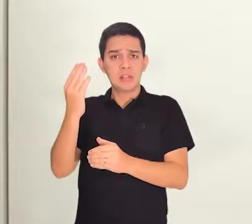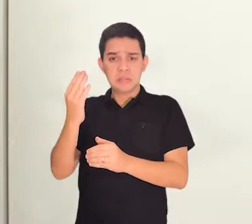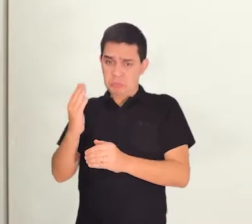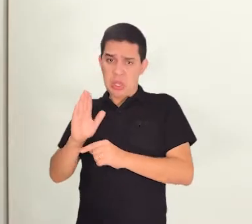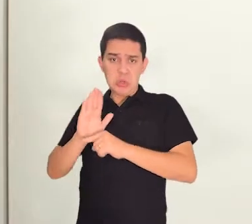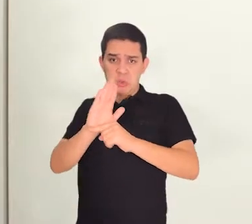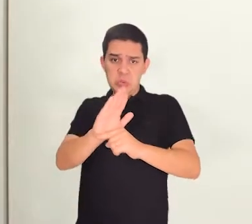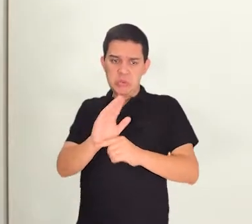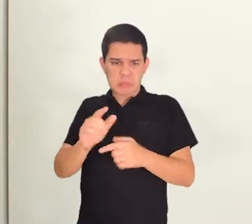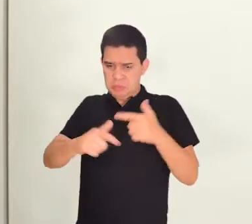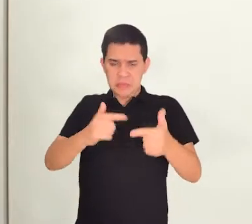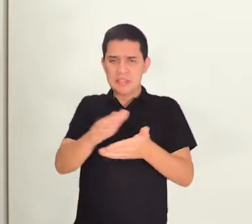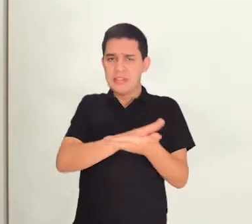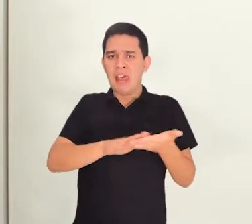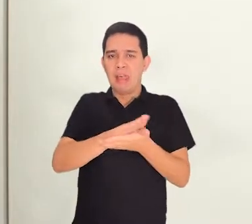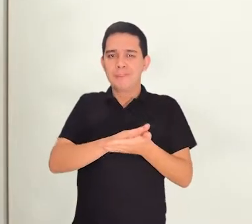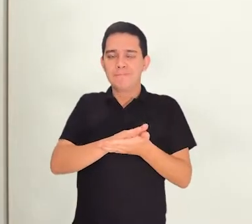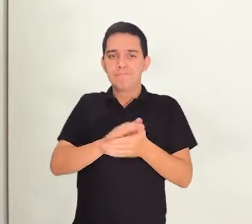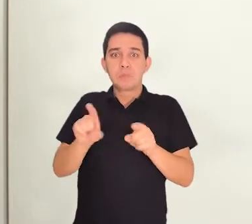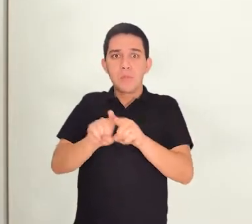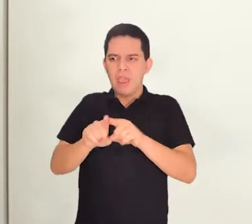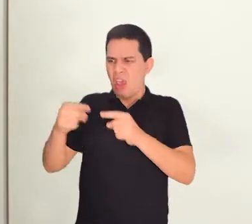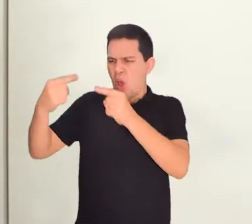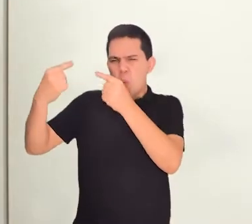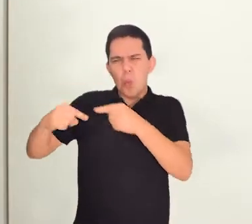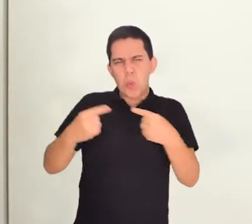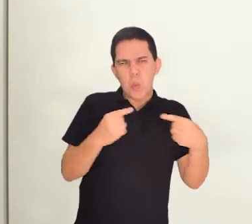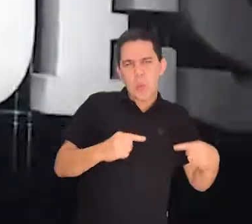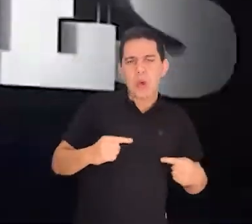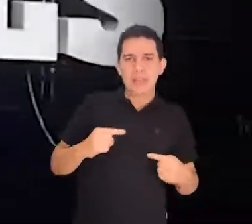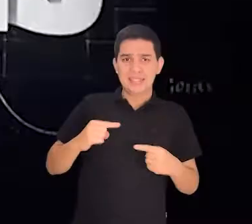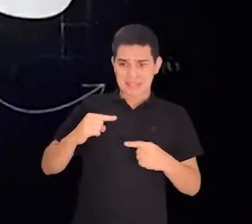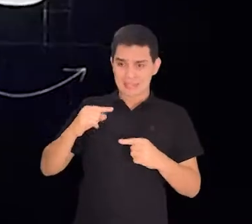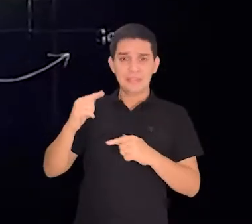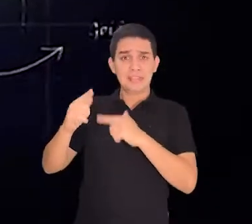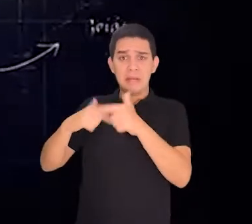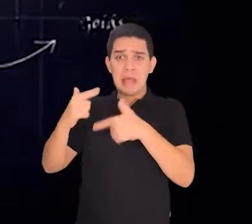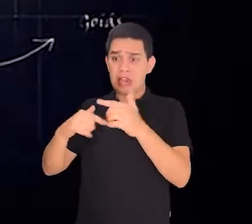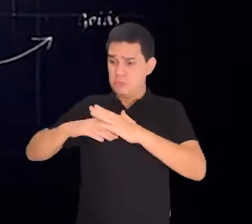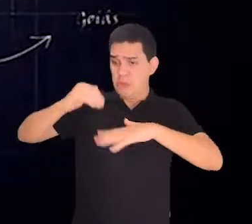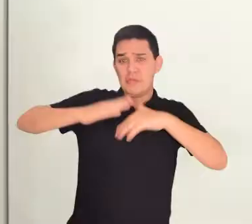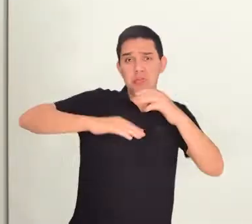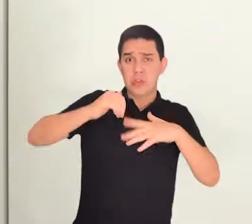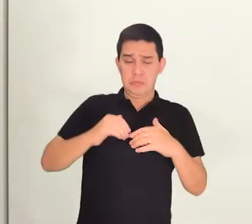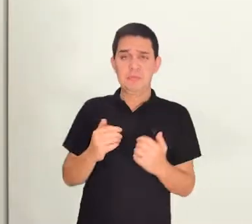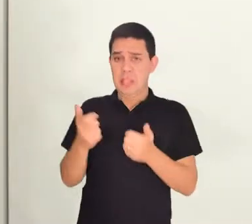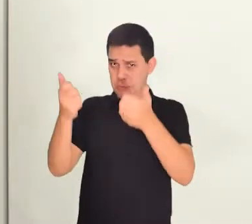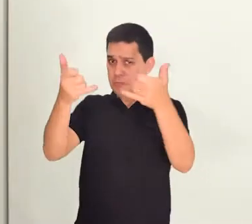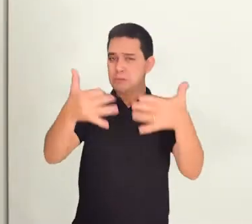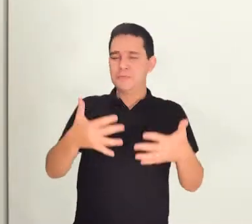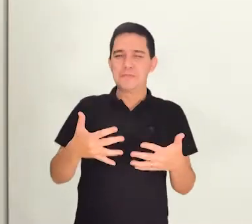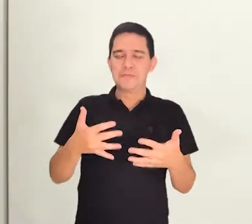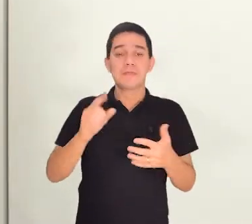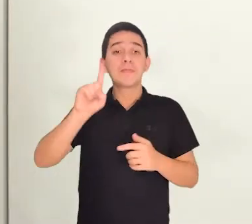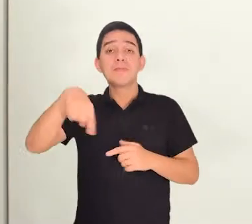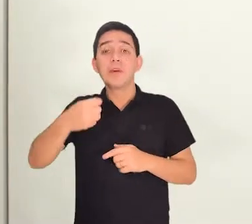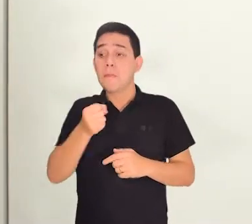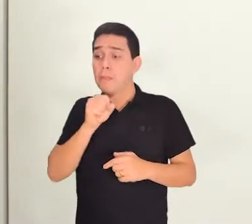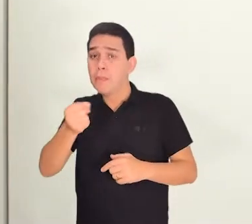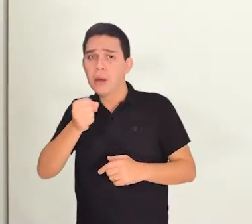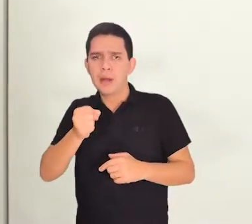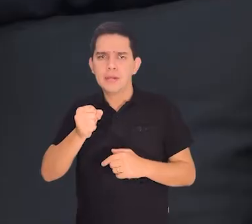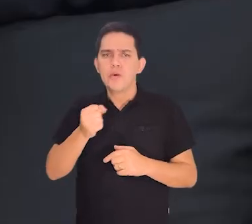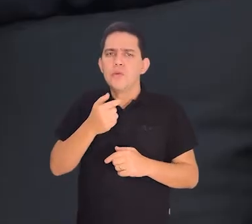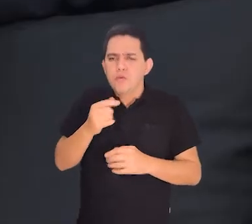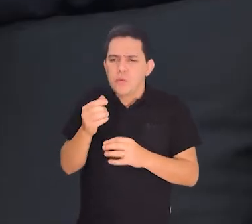trabalhadores. Confira os desafios da advocacia e mercado de trabalho na série Profissões. E no bloco de entrevistas, o